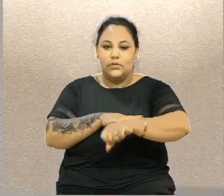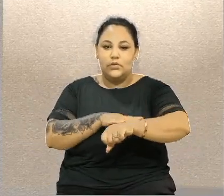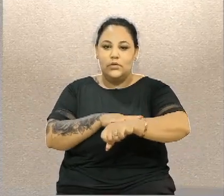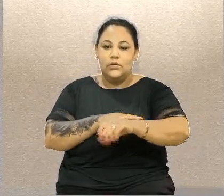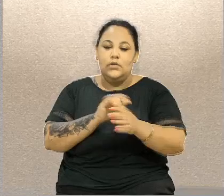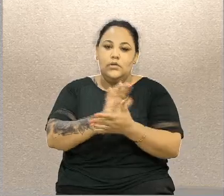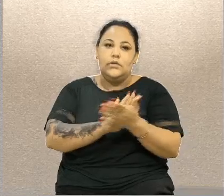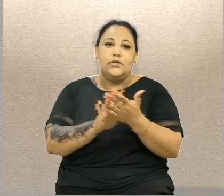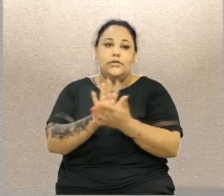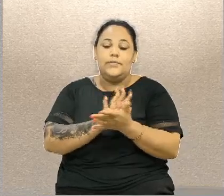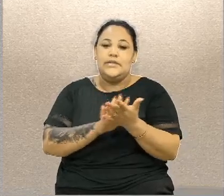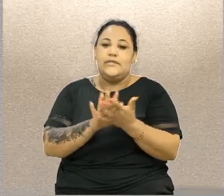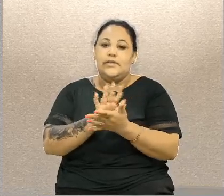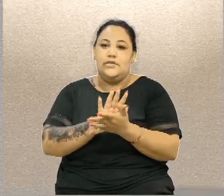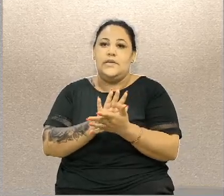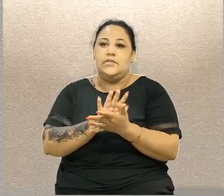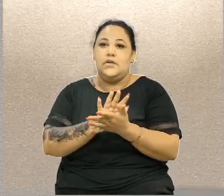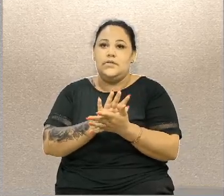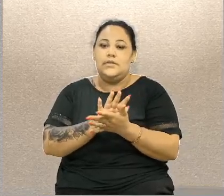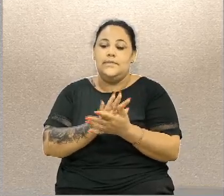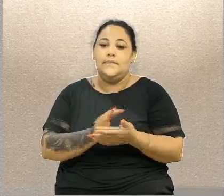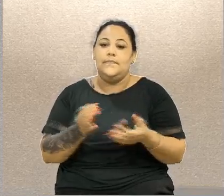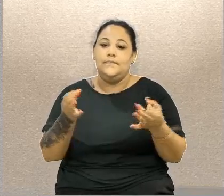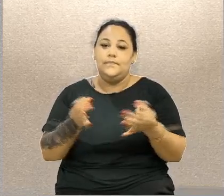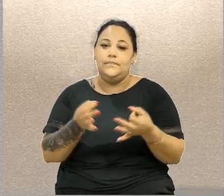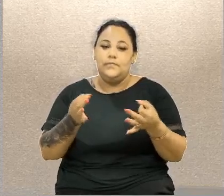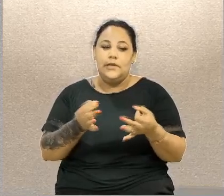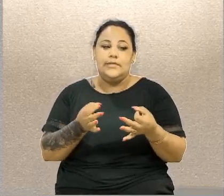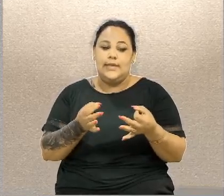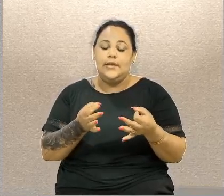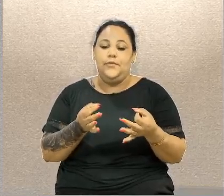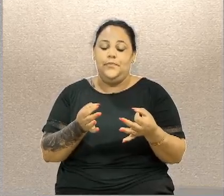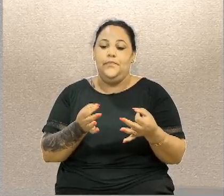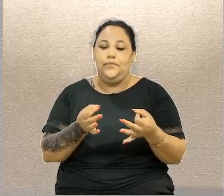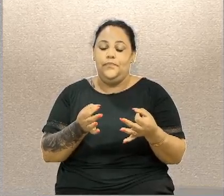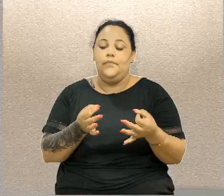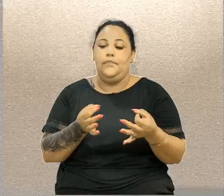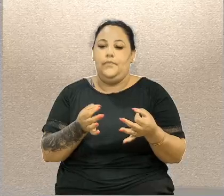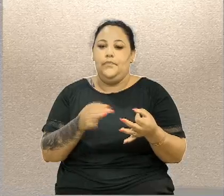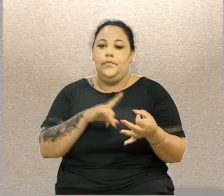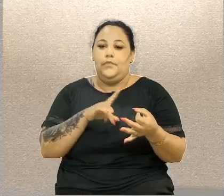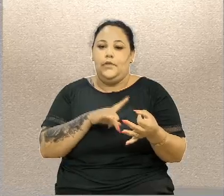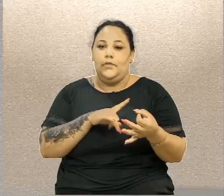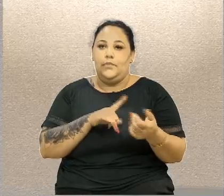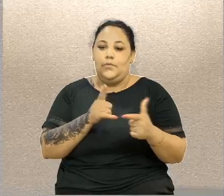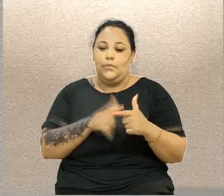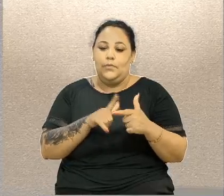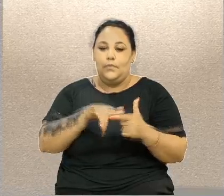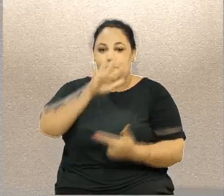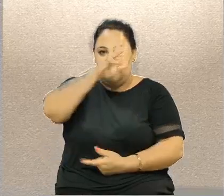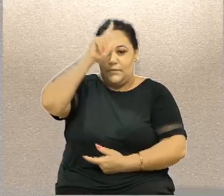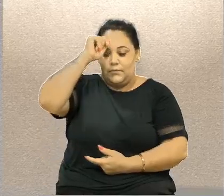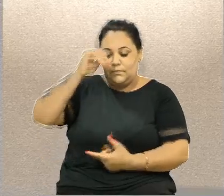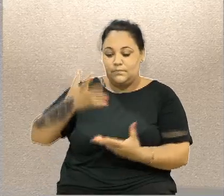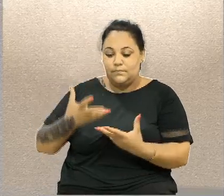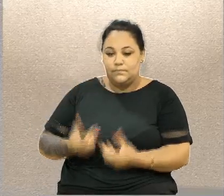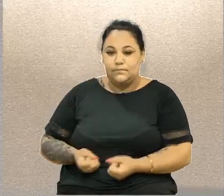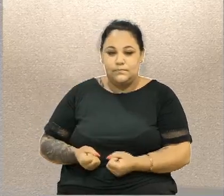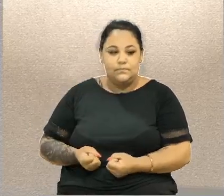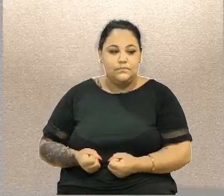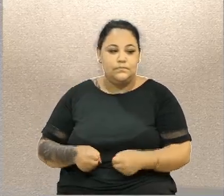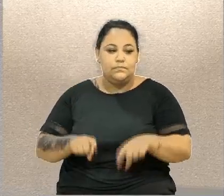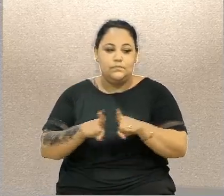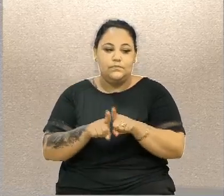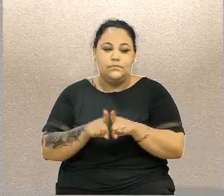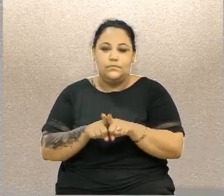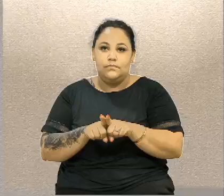certeza, milagre não existe. Então, tem que ter parcela da prefeitura em assumir isso aí, sim, poder público ir lá e